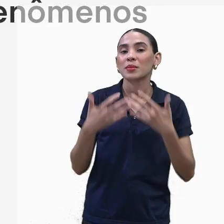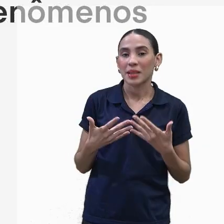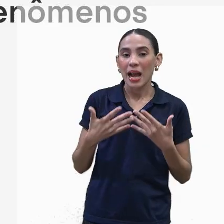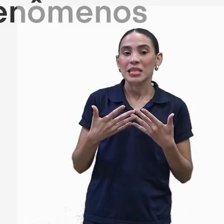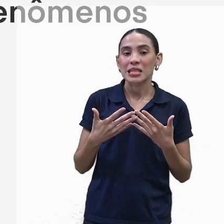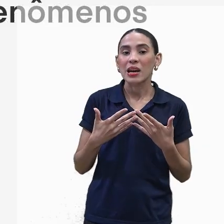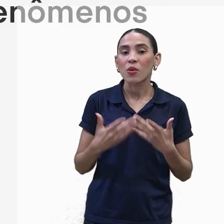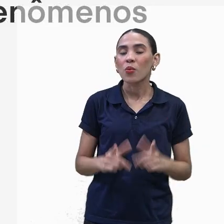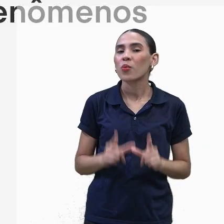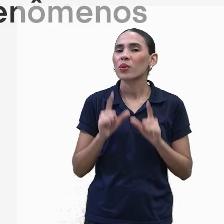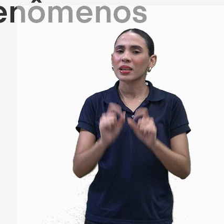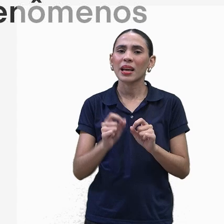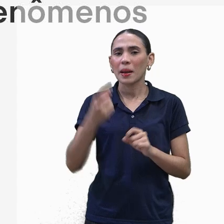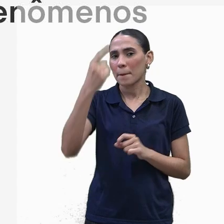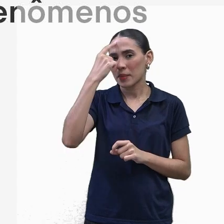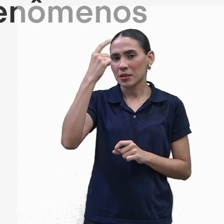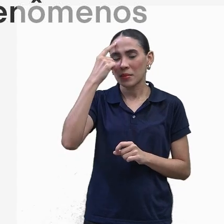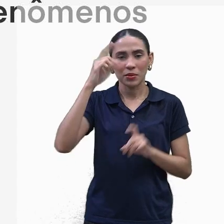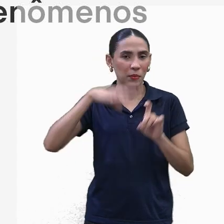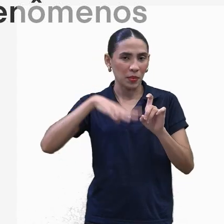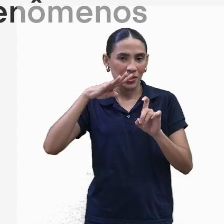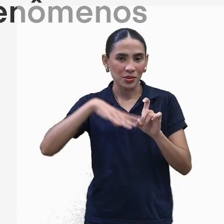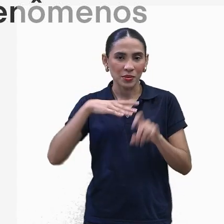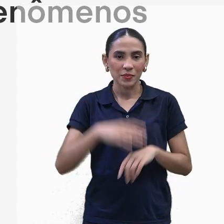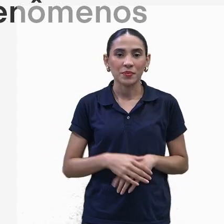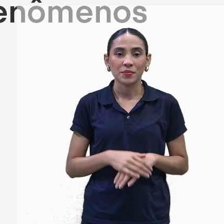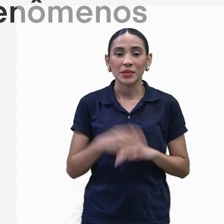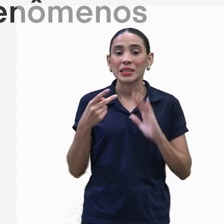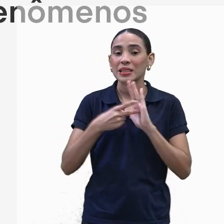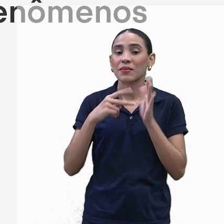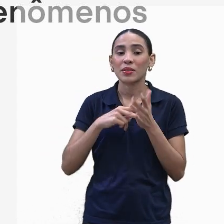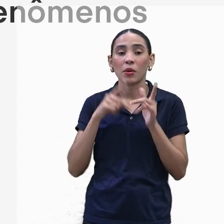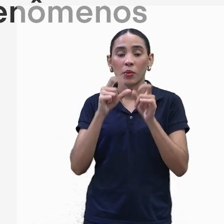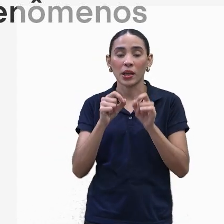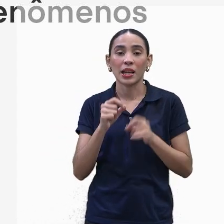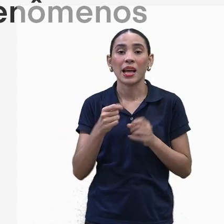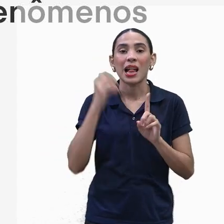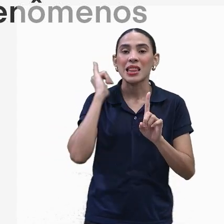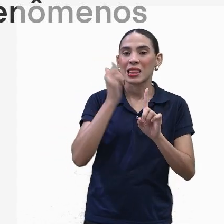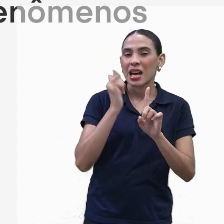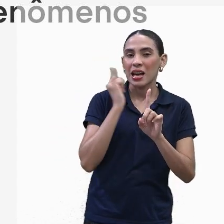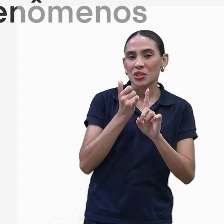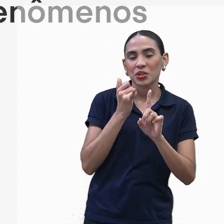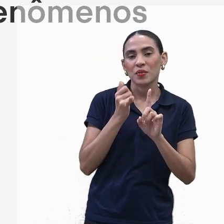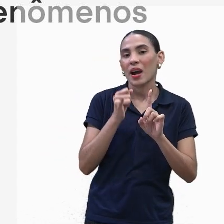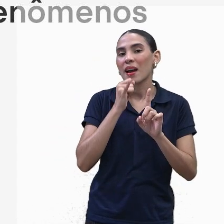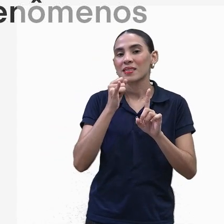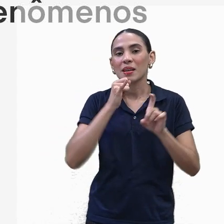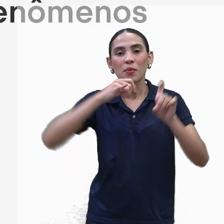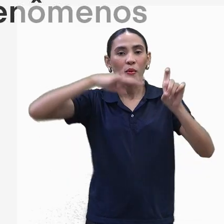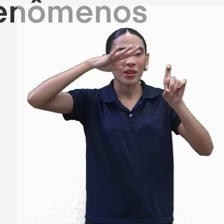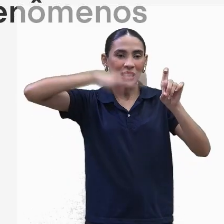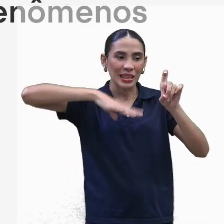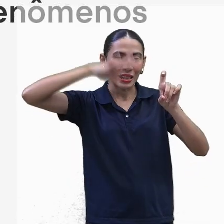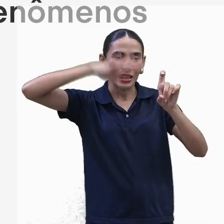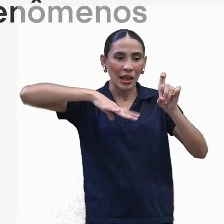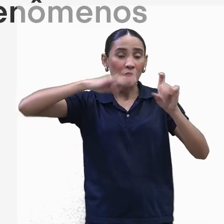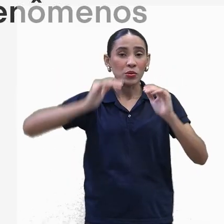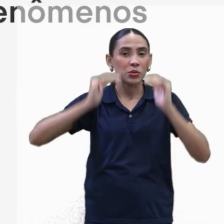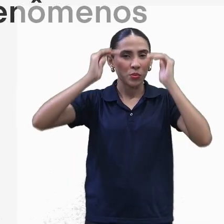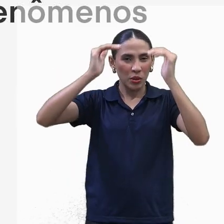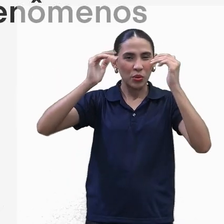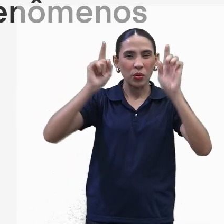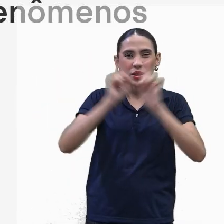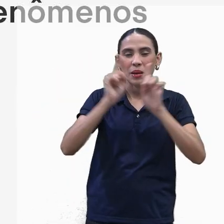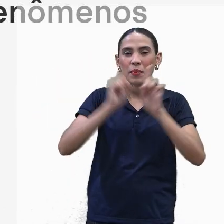explicação do que é esse pensamento mítico, tá bom? Ou seja, essas narrativas sobre os deuses e sobre os